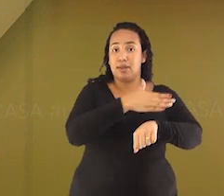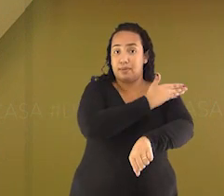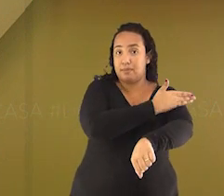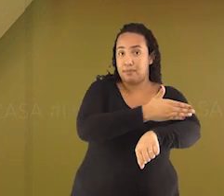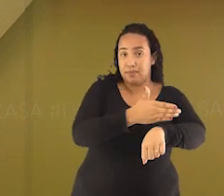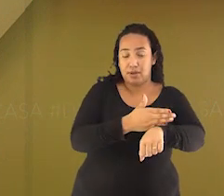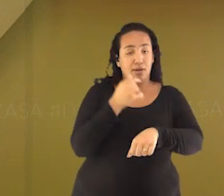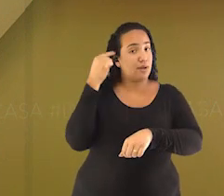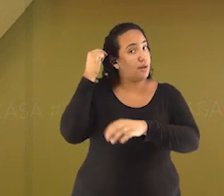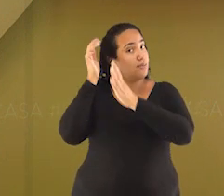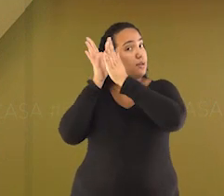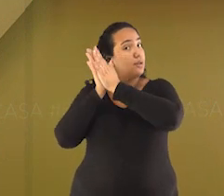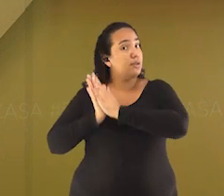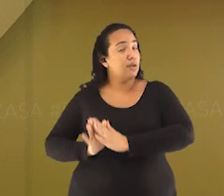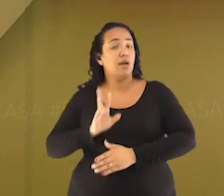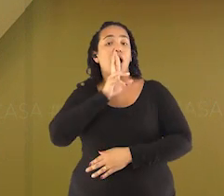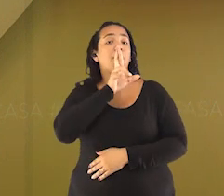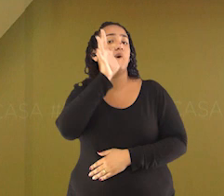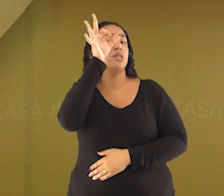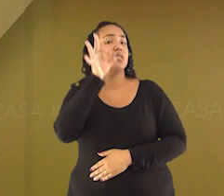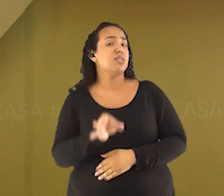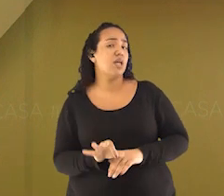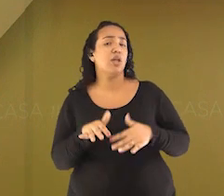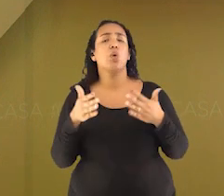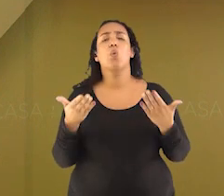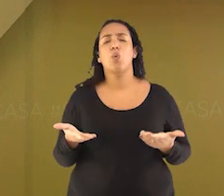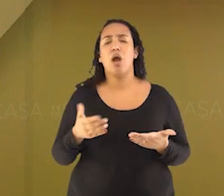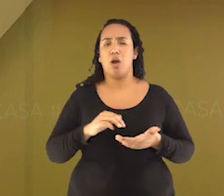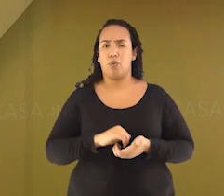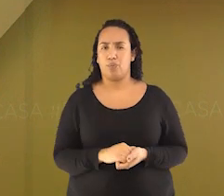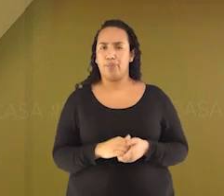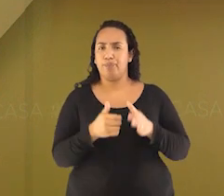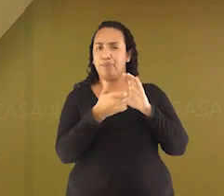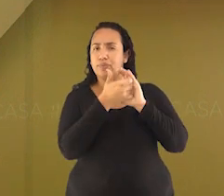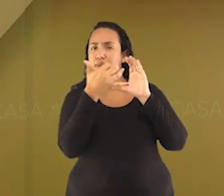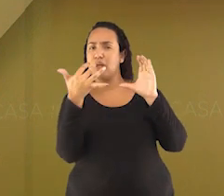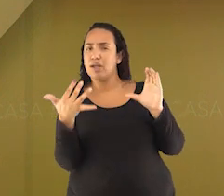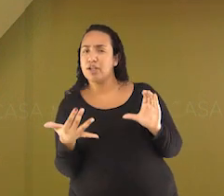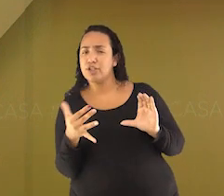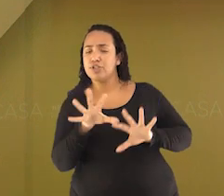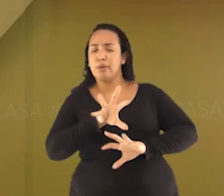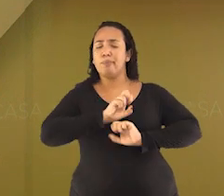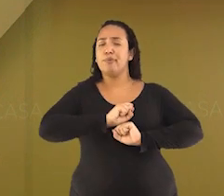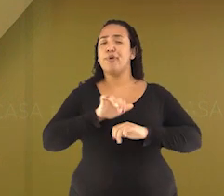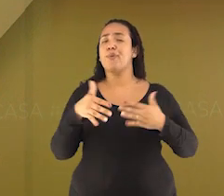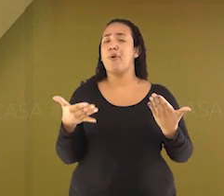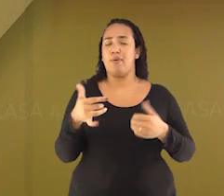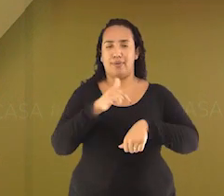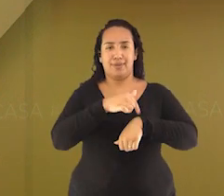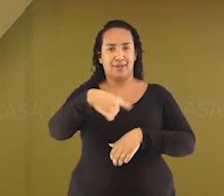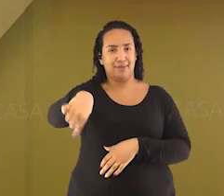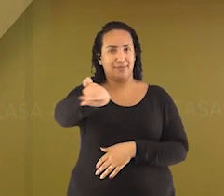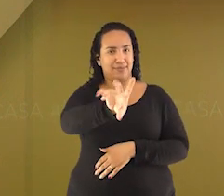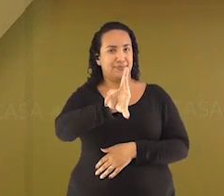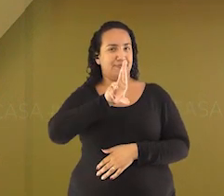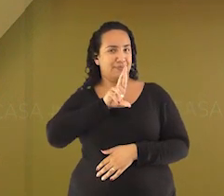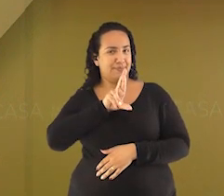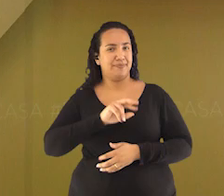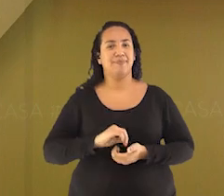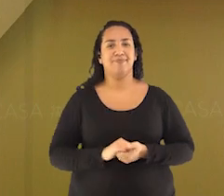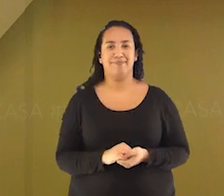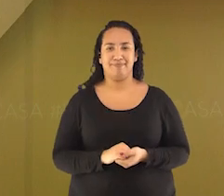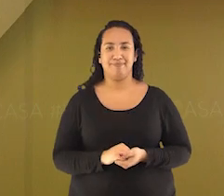e cabelos lisos. Qual é a resposta correta? Né? Que características físicas Ricardo poderia adquirir? Eu vou dar um tempo para que você responda, tá